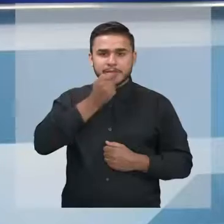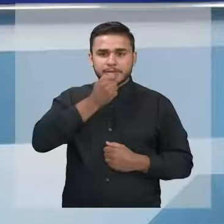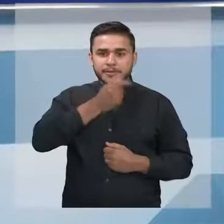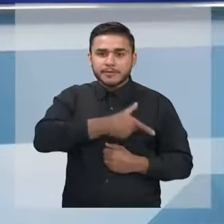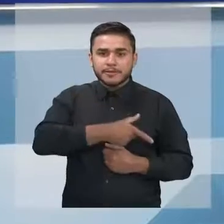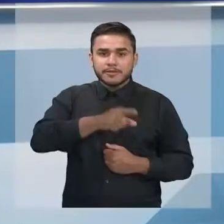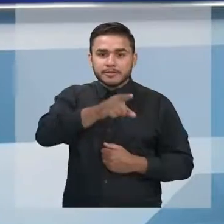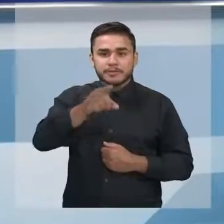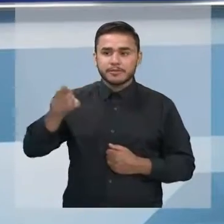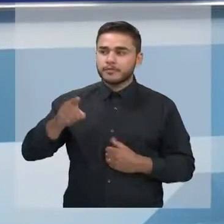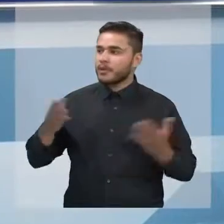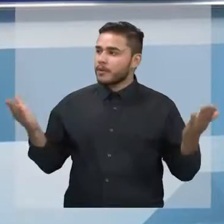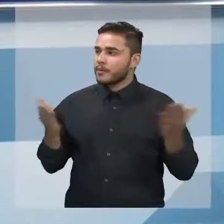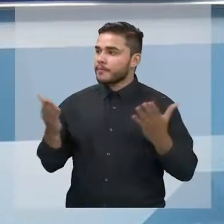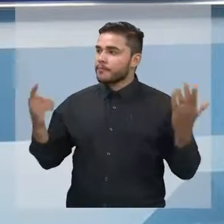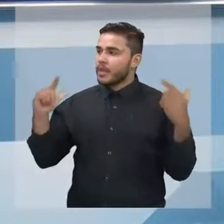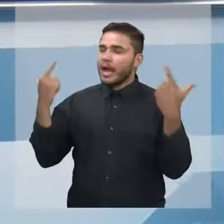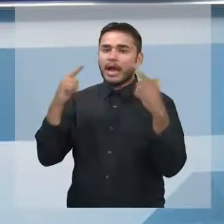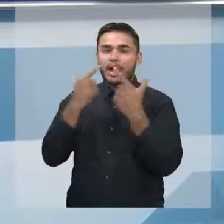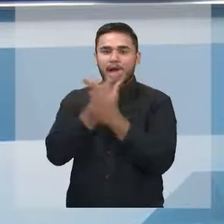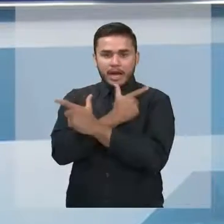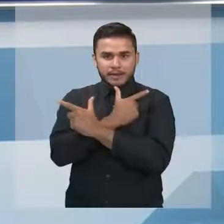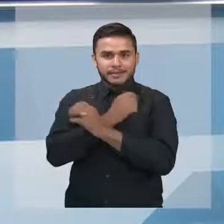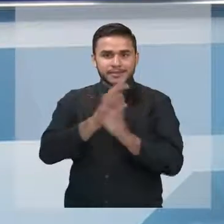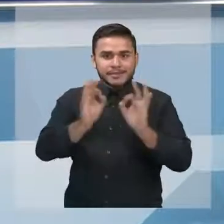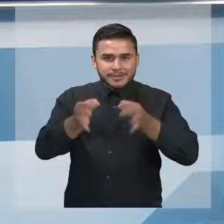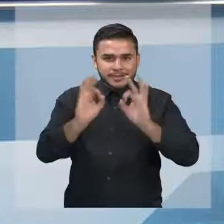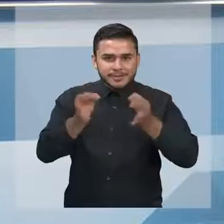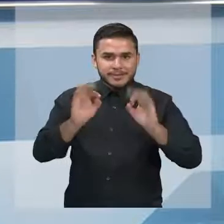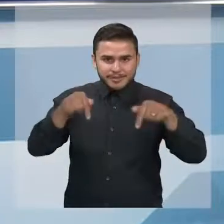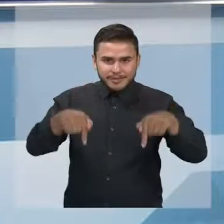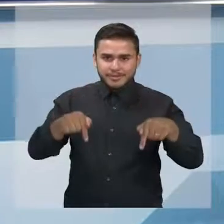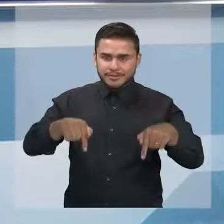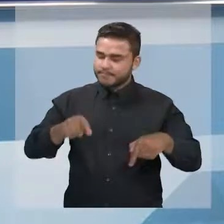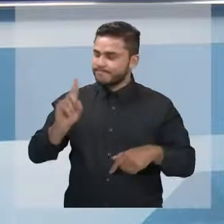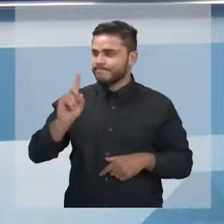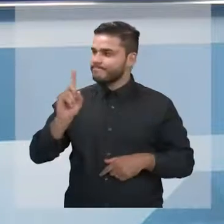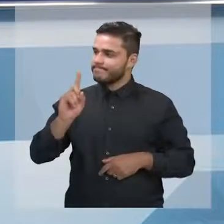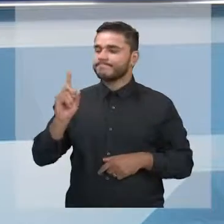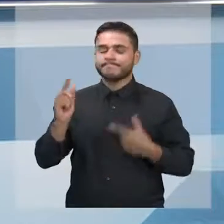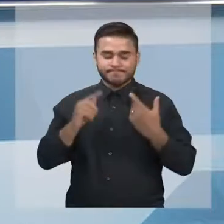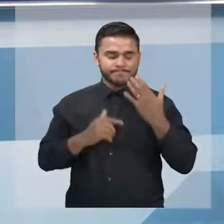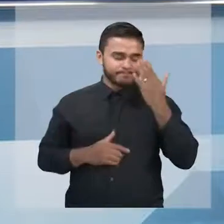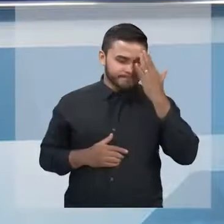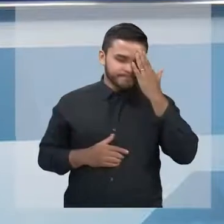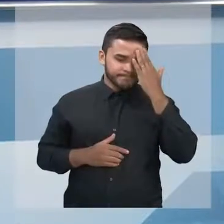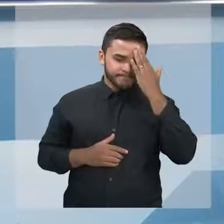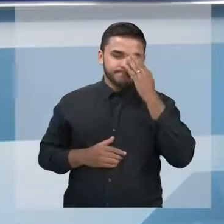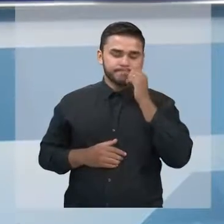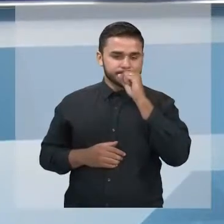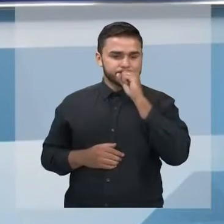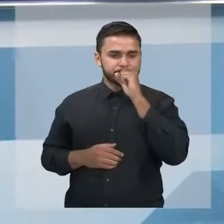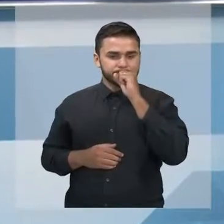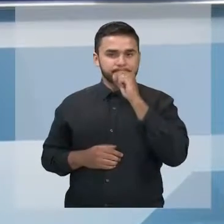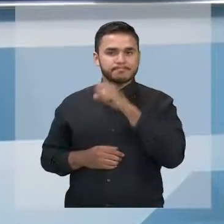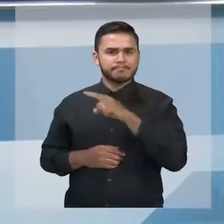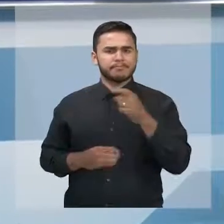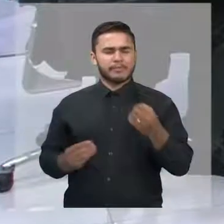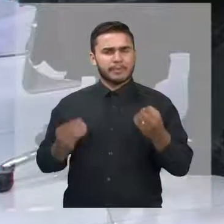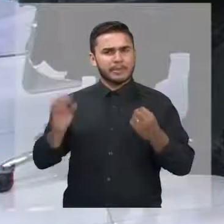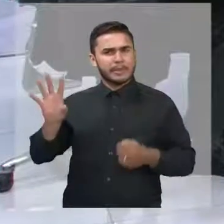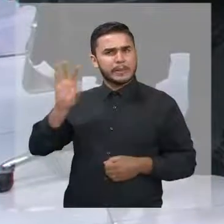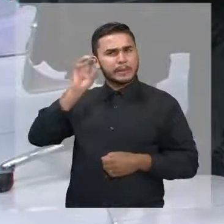porque o que a gente acabou de ouvir é trágico. Antes de cômico, é trágico,